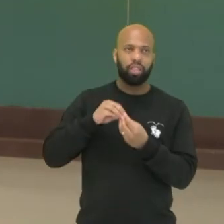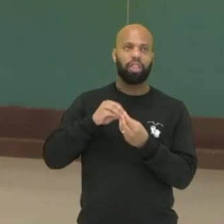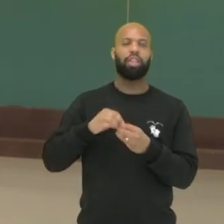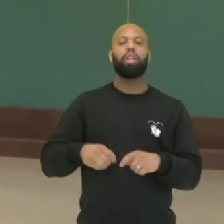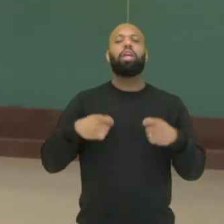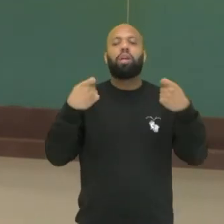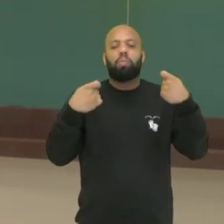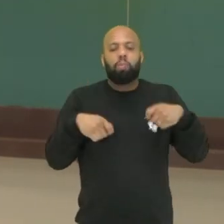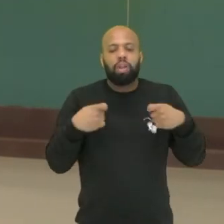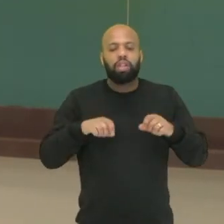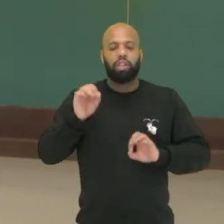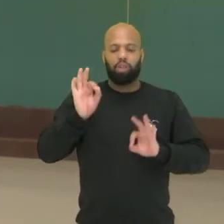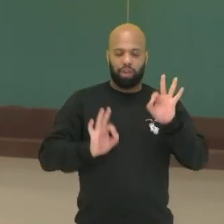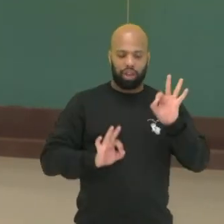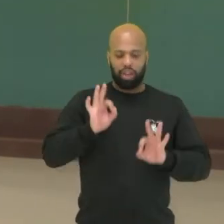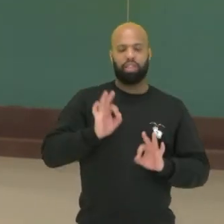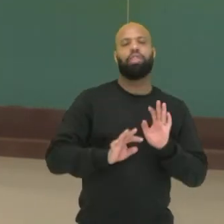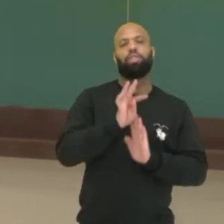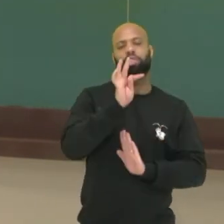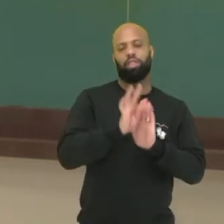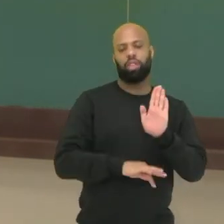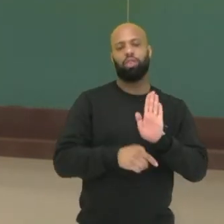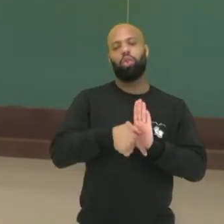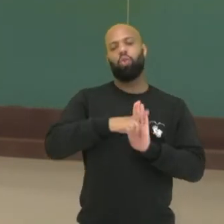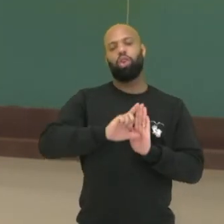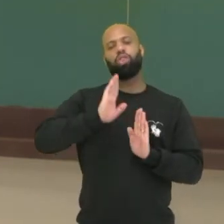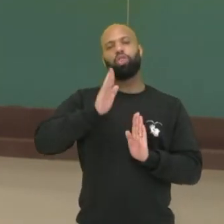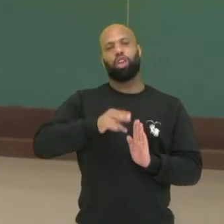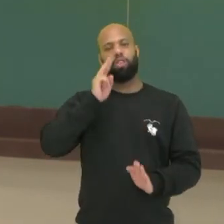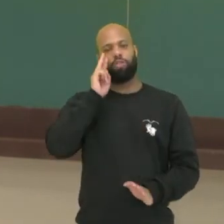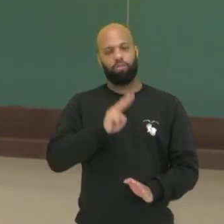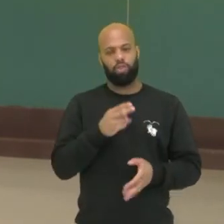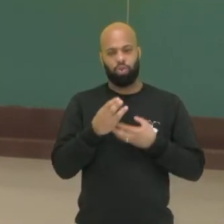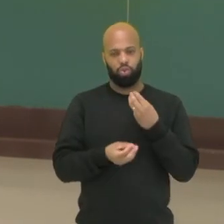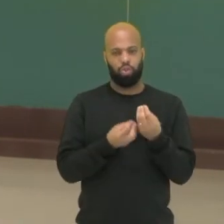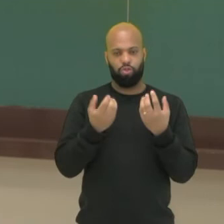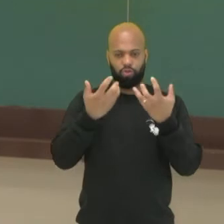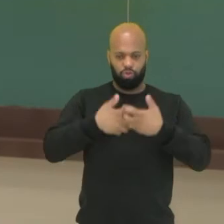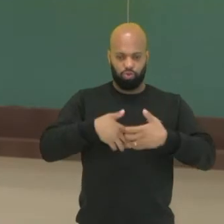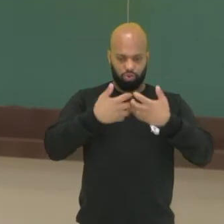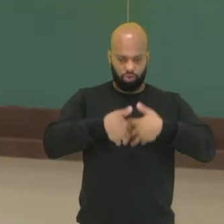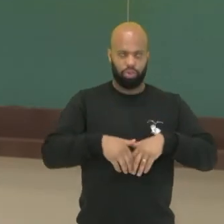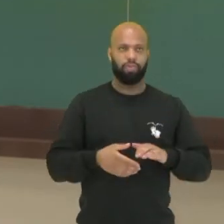uma organização textual que nós já vimos agora há pouco como é que ela funciona. Vamos continuar ali.